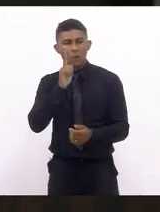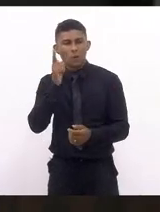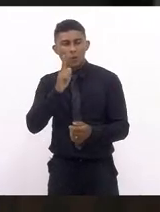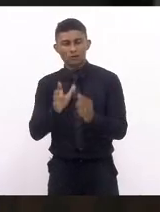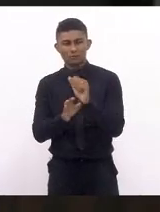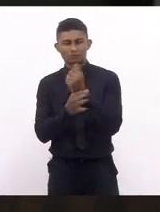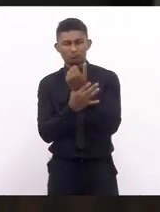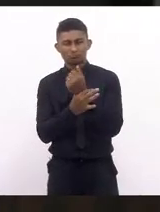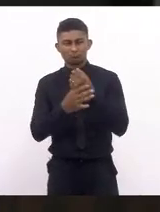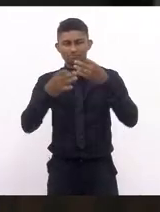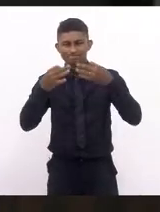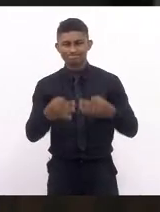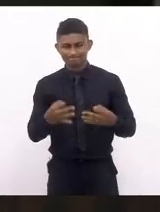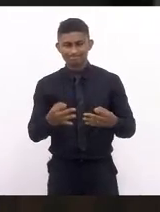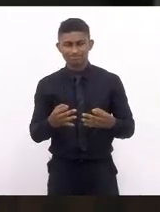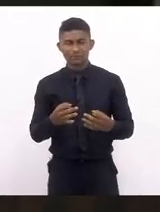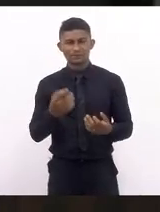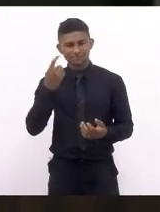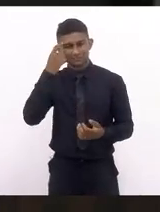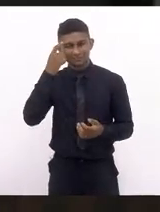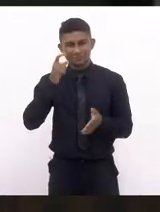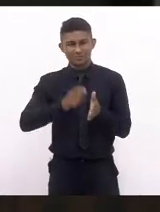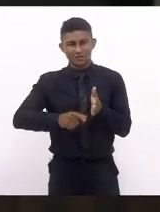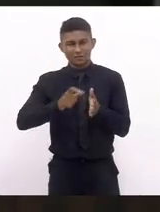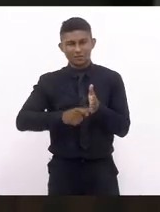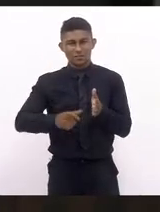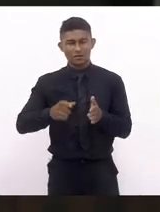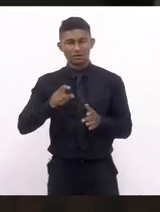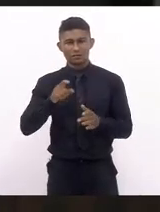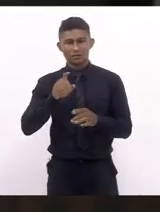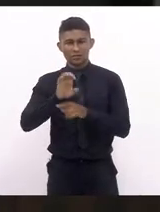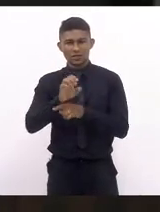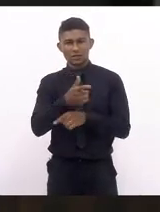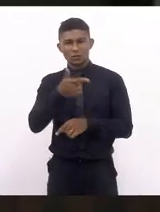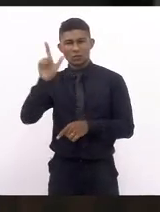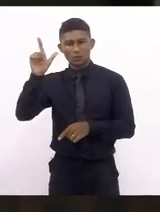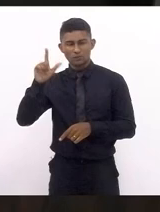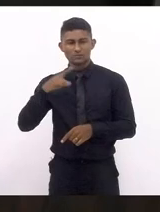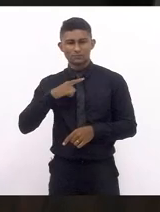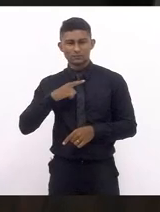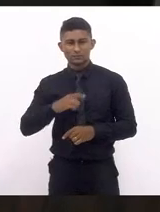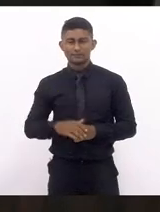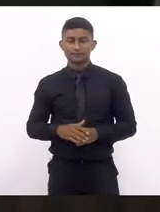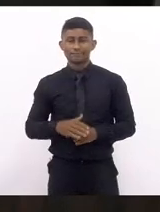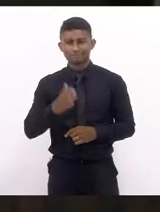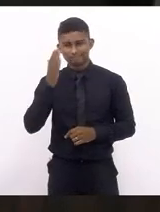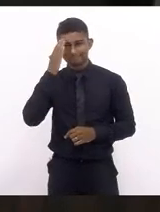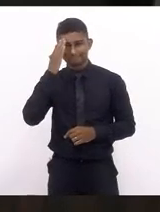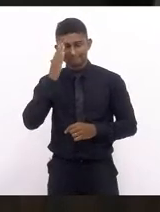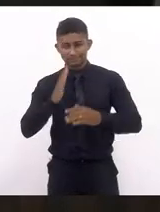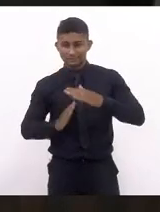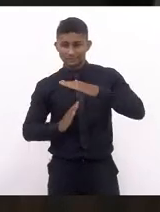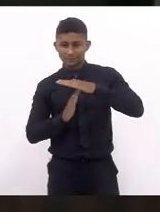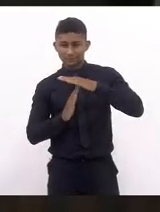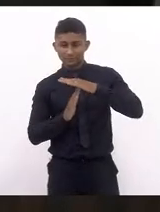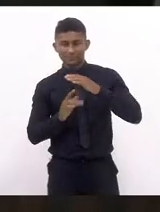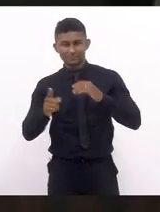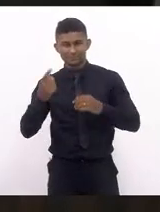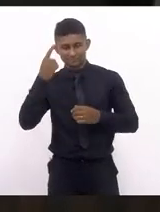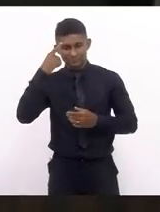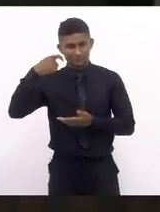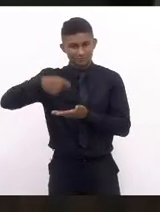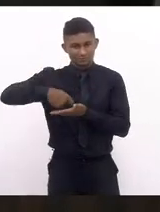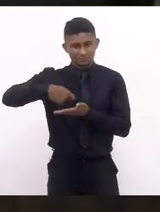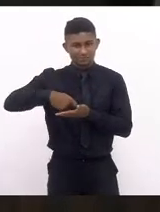necessária na guerra fiscal que enfrentamos contra os estados da região Sudeste apesar das limitações impostas pelo regime de recuperação